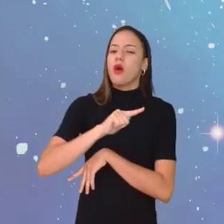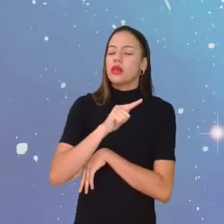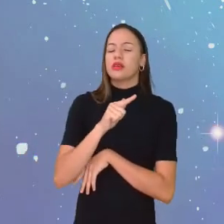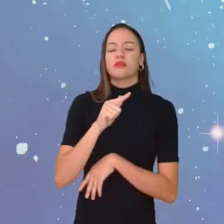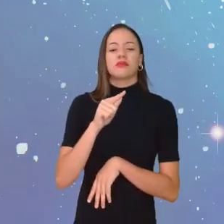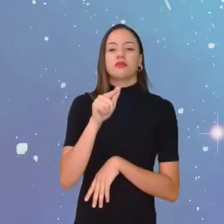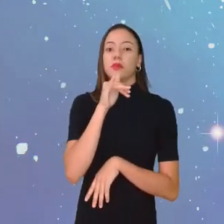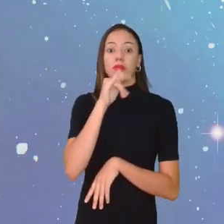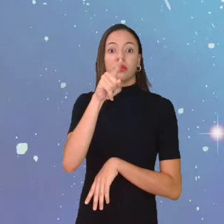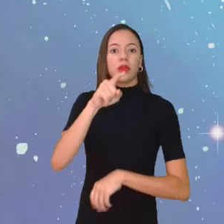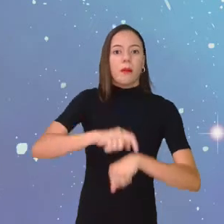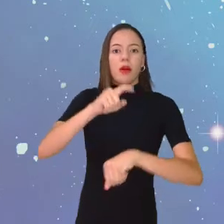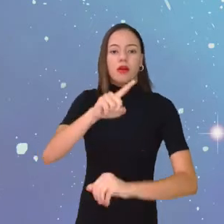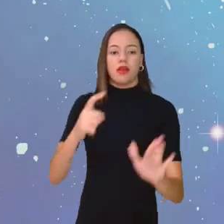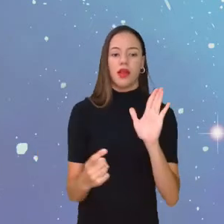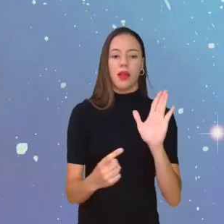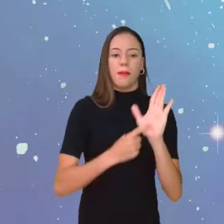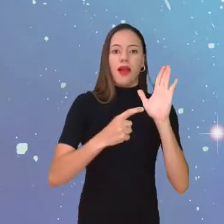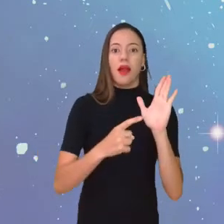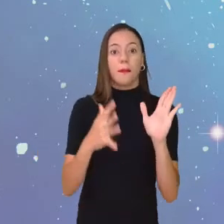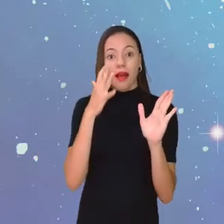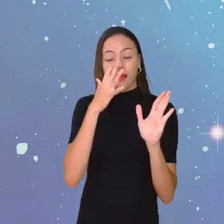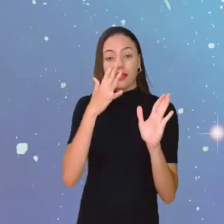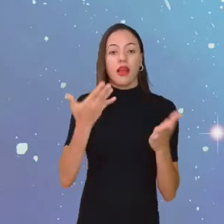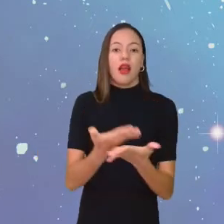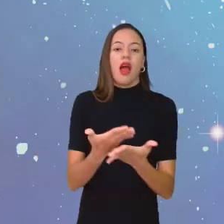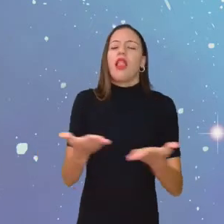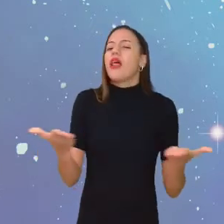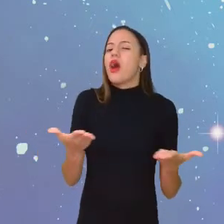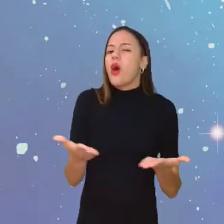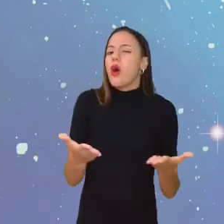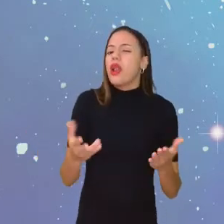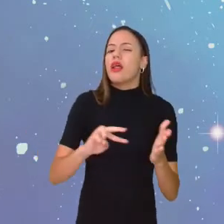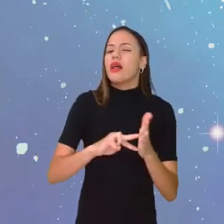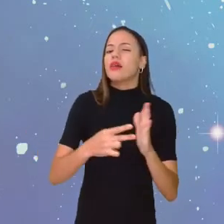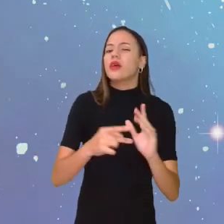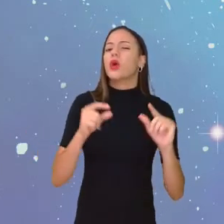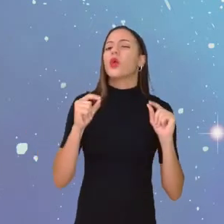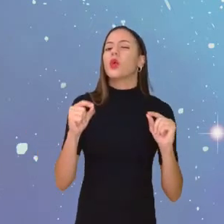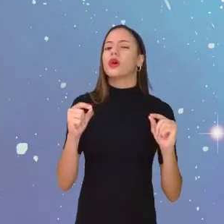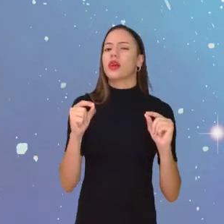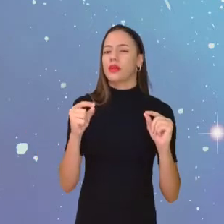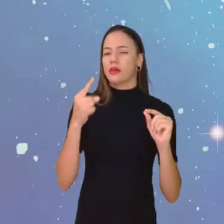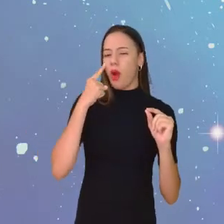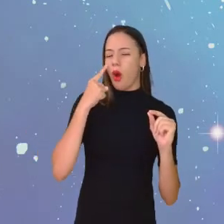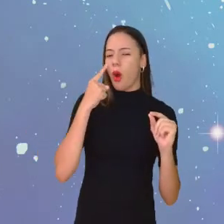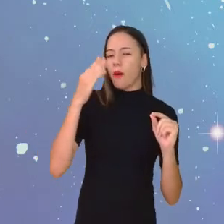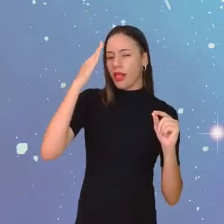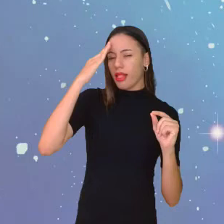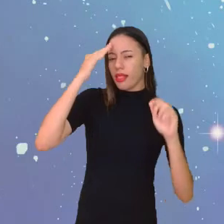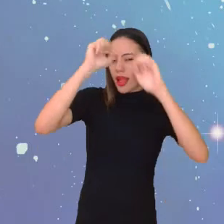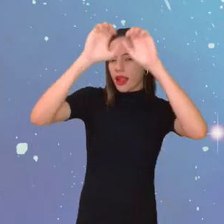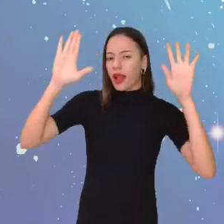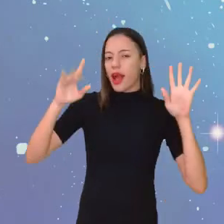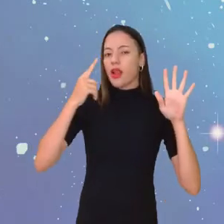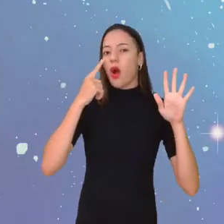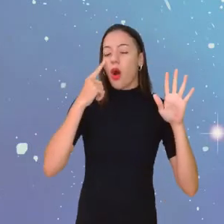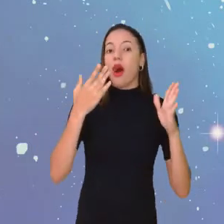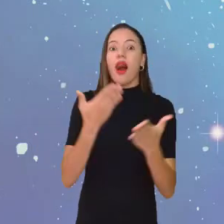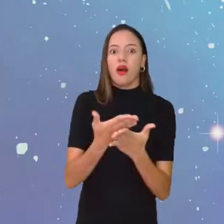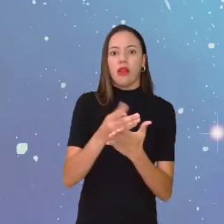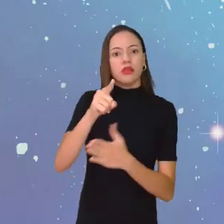momento que você clica lá para assistir essa aula, como é que é essa aula? Vamos interpretar um pouco essa aula que você está vendo agora pelo